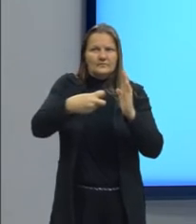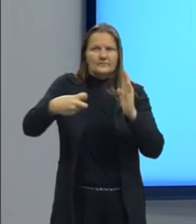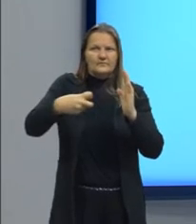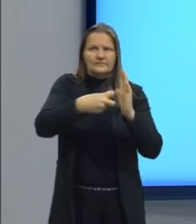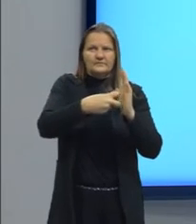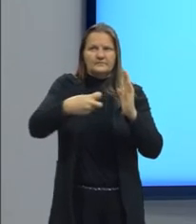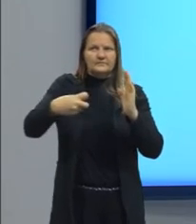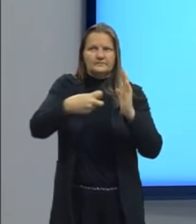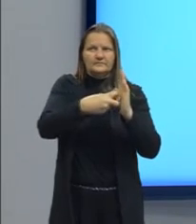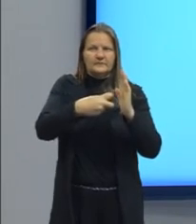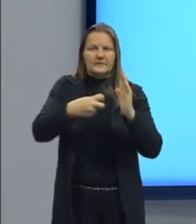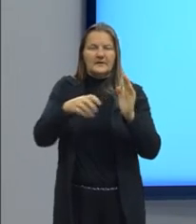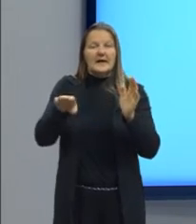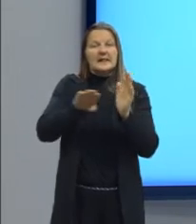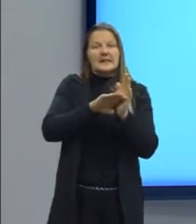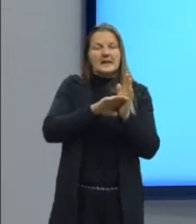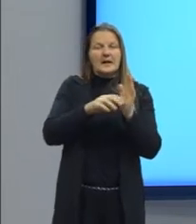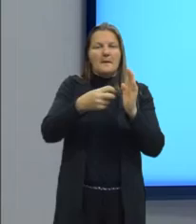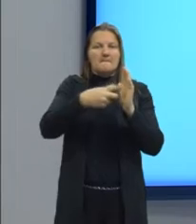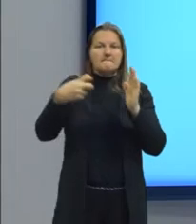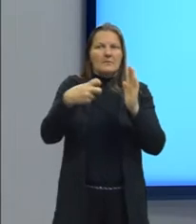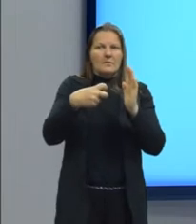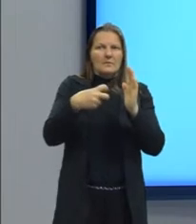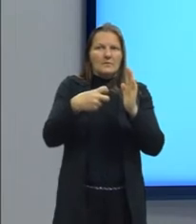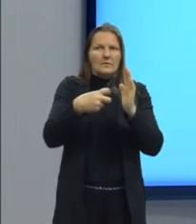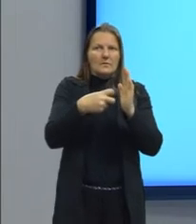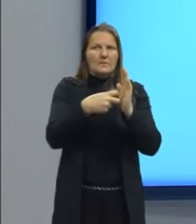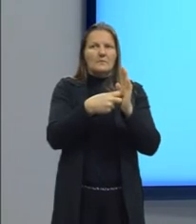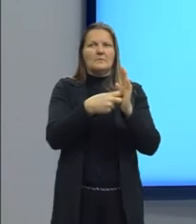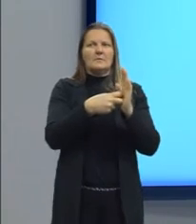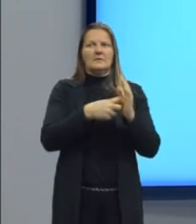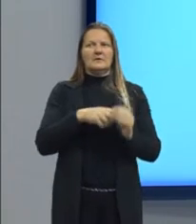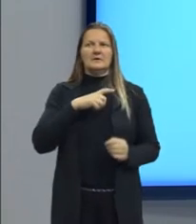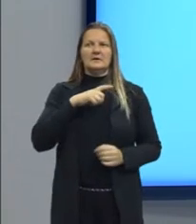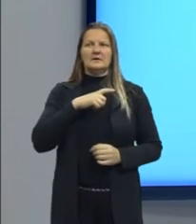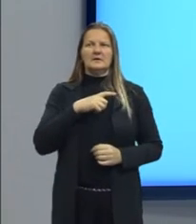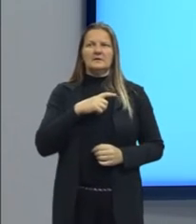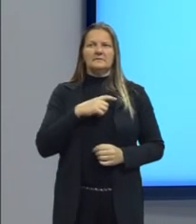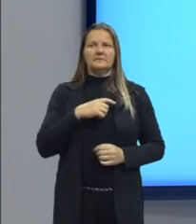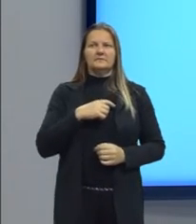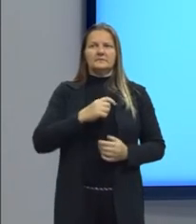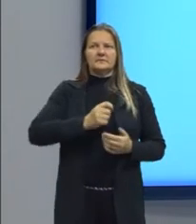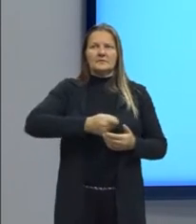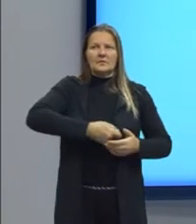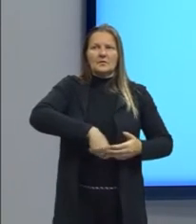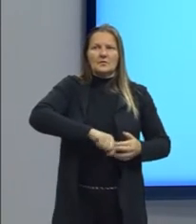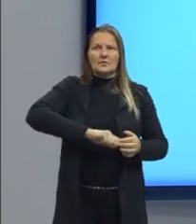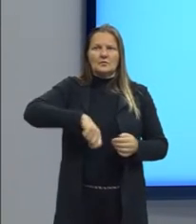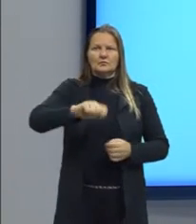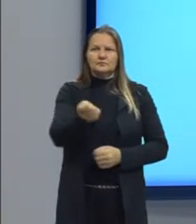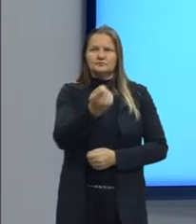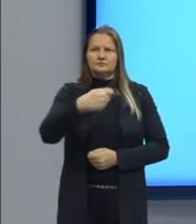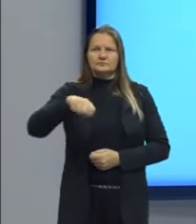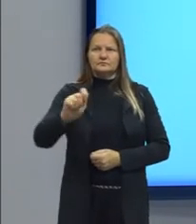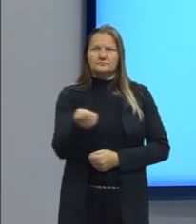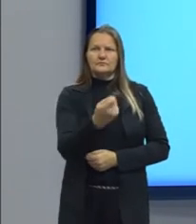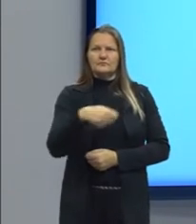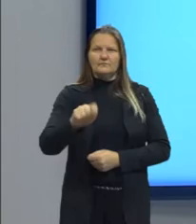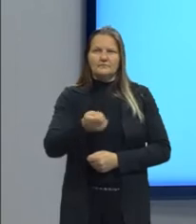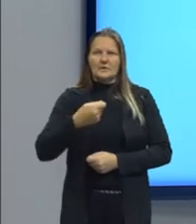até parar o movimento aqui a gente tem um exemplo do florete né que é utilizado na